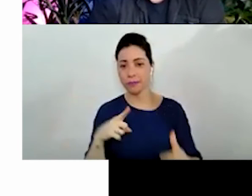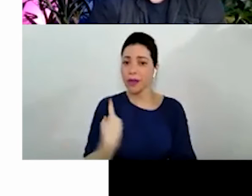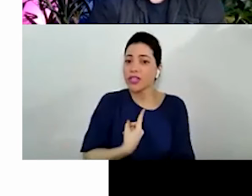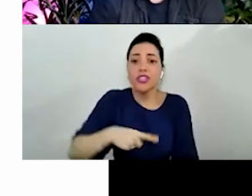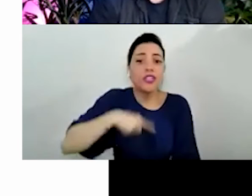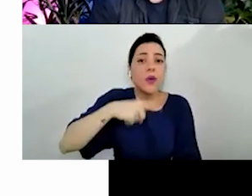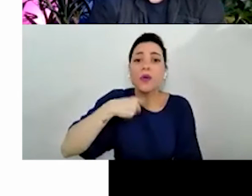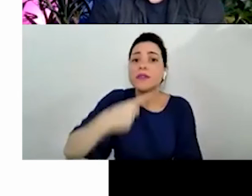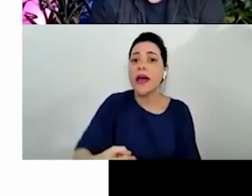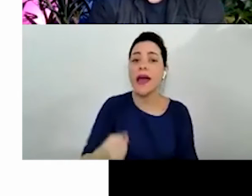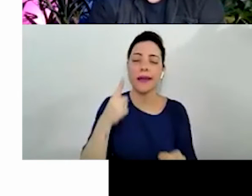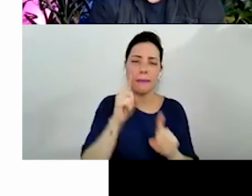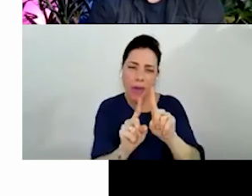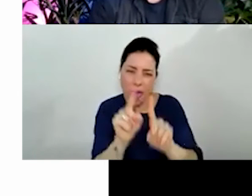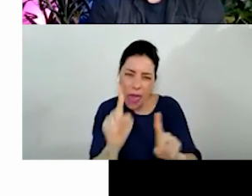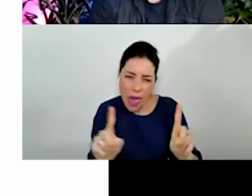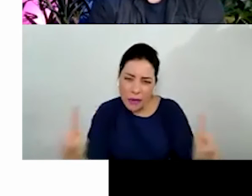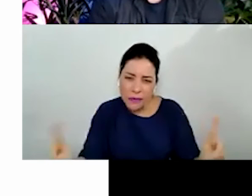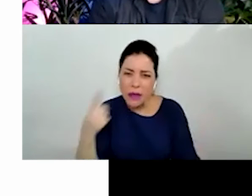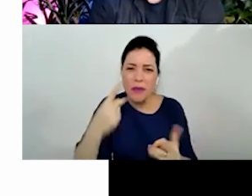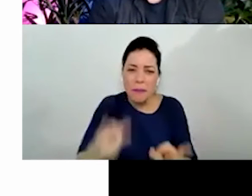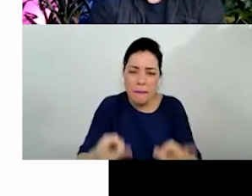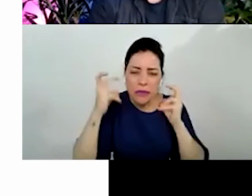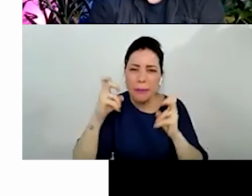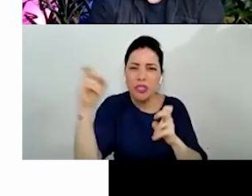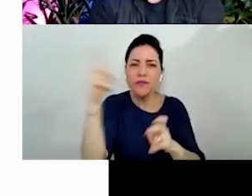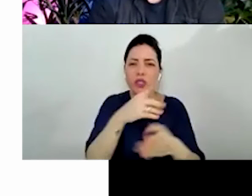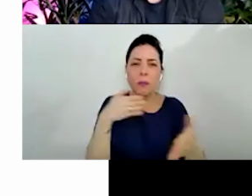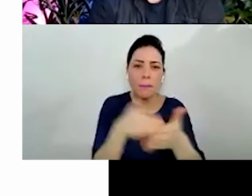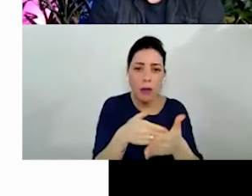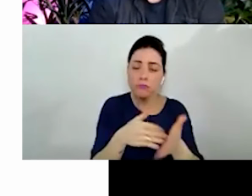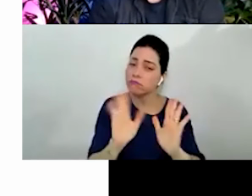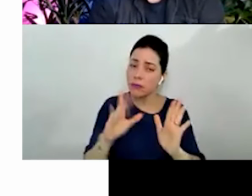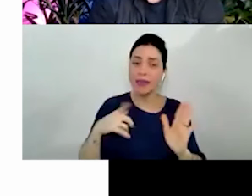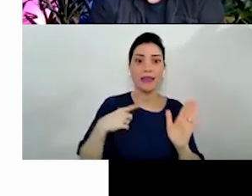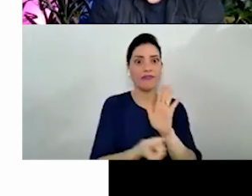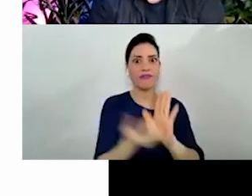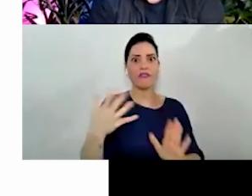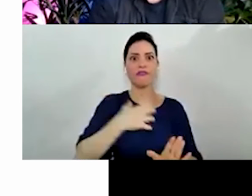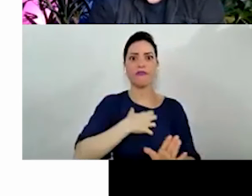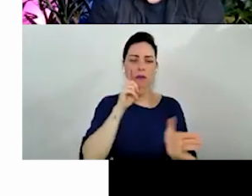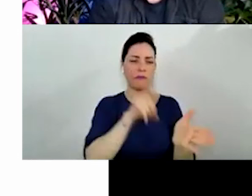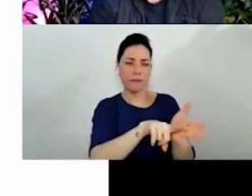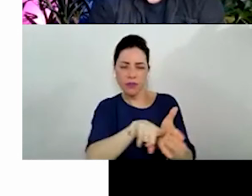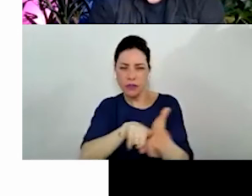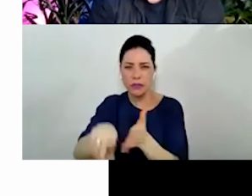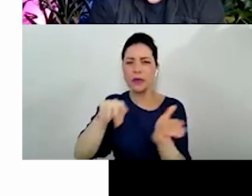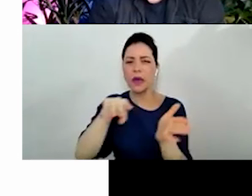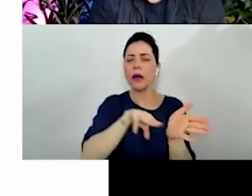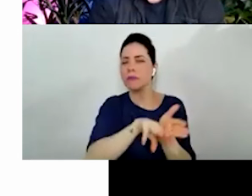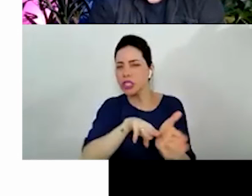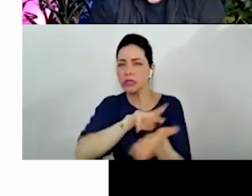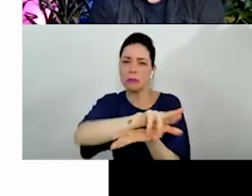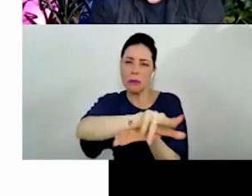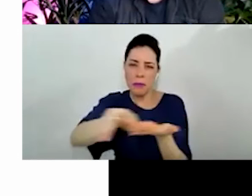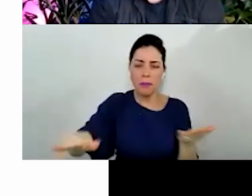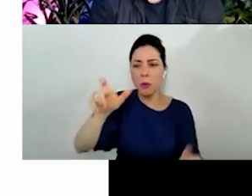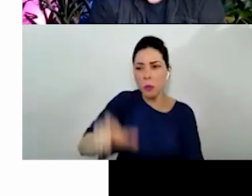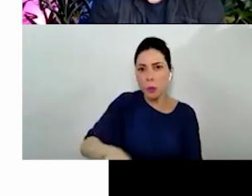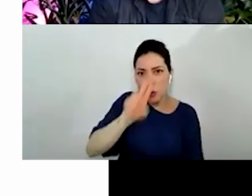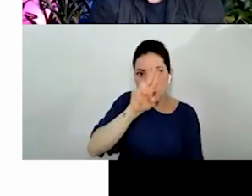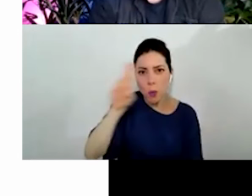consegue metrificar exatamente a dificuldade do acesso a gente tem várias reformas de pesquisar o uso do usuário